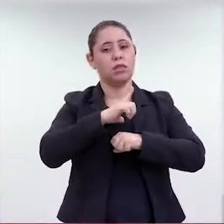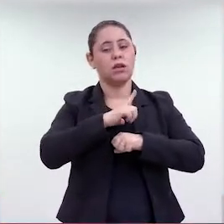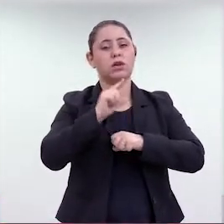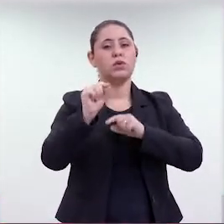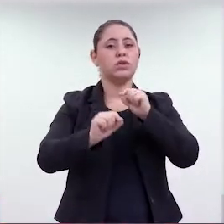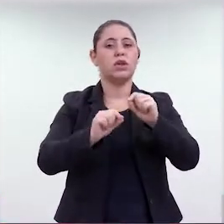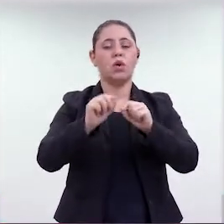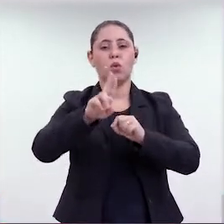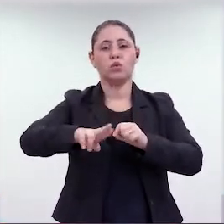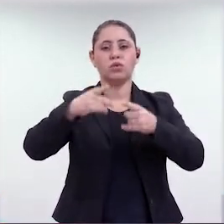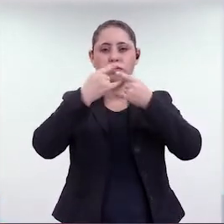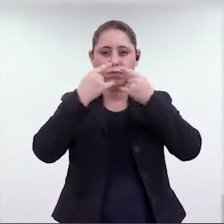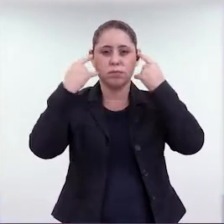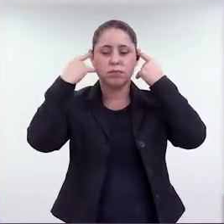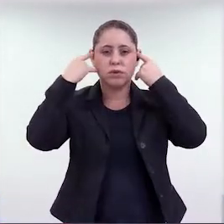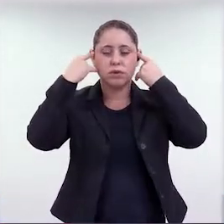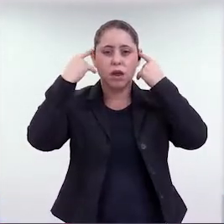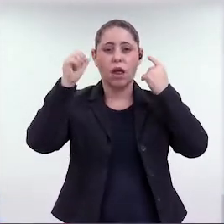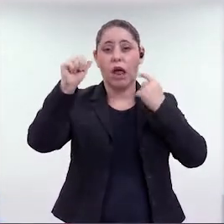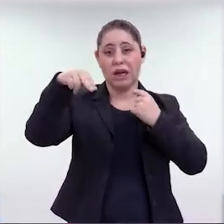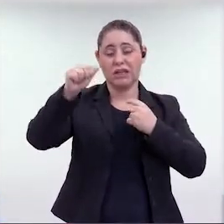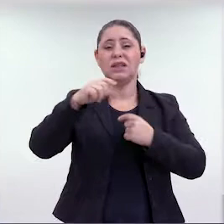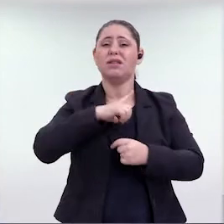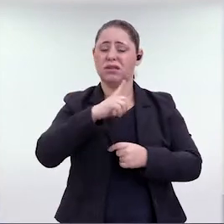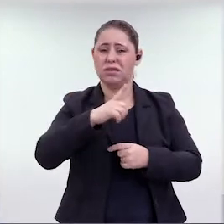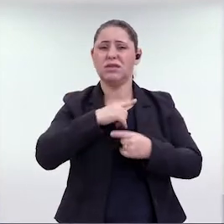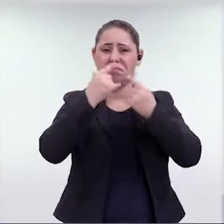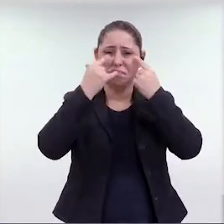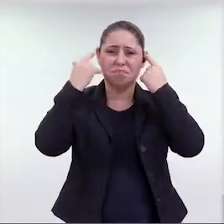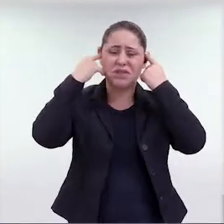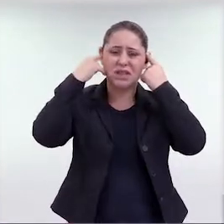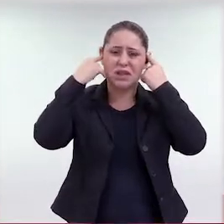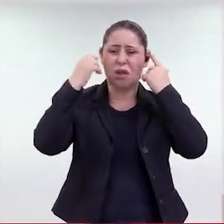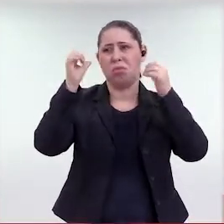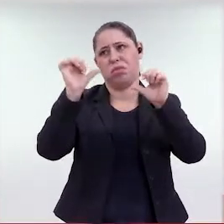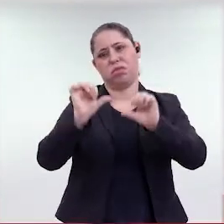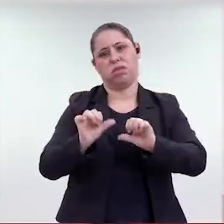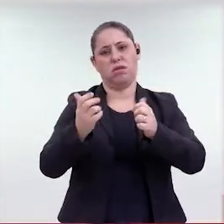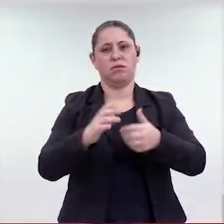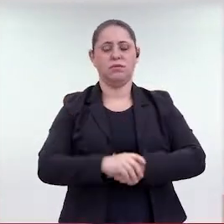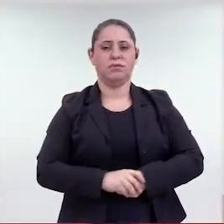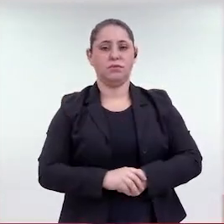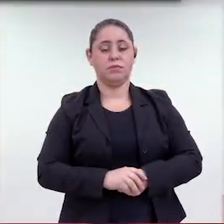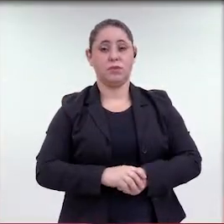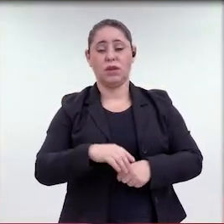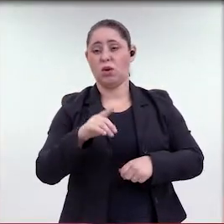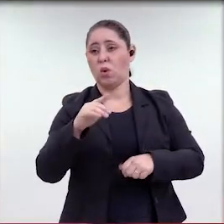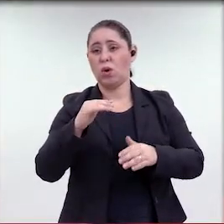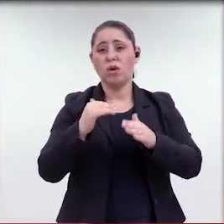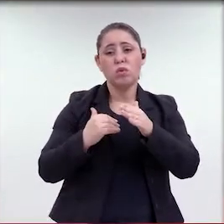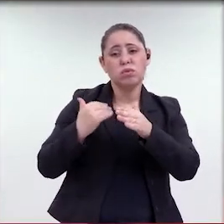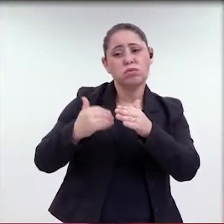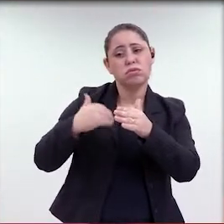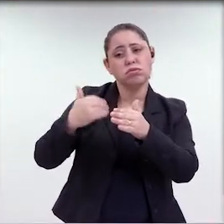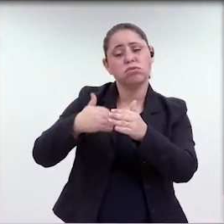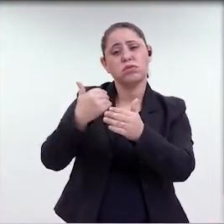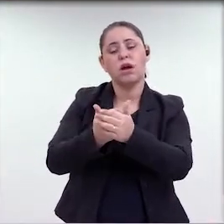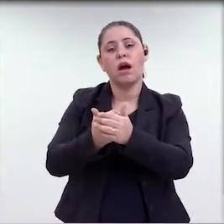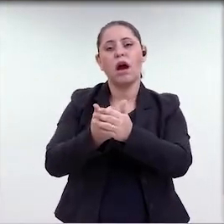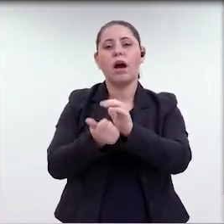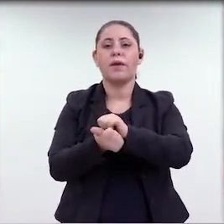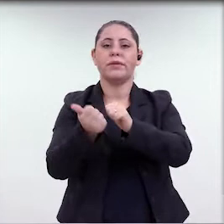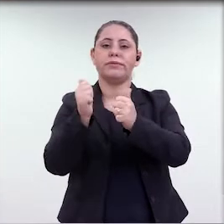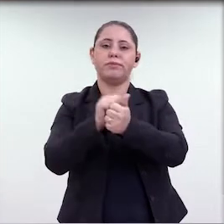tem, por exemplo, a questão das máscaras, né? A Ana falou, realmente, tem máscara que é super desconfortável. Com o tempo, todos nós